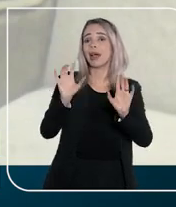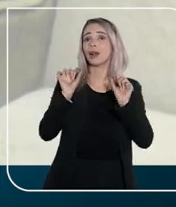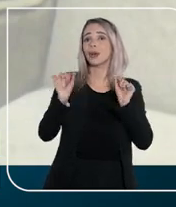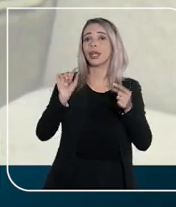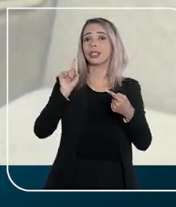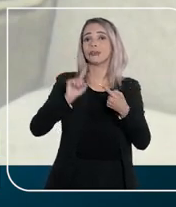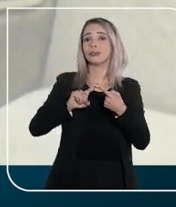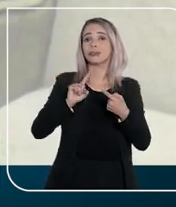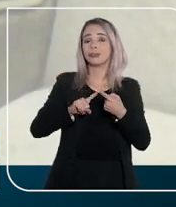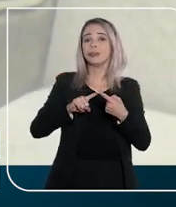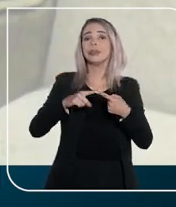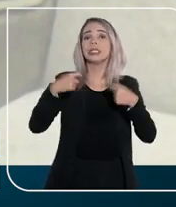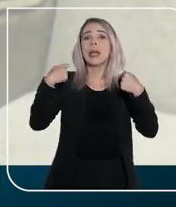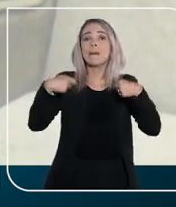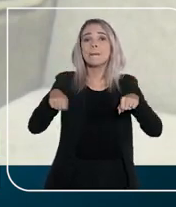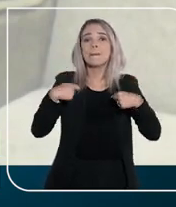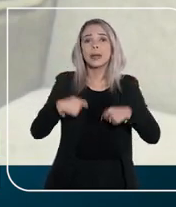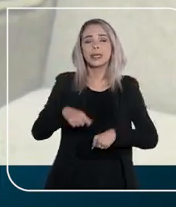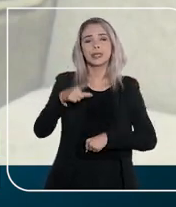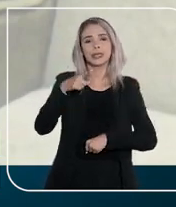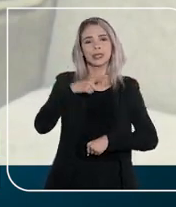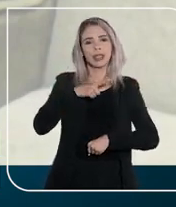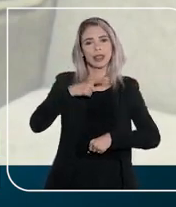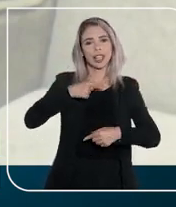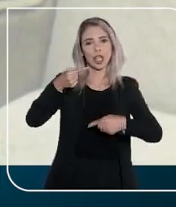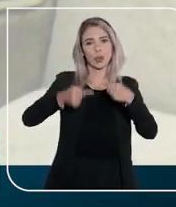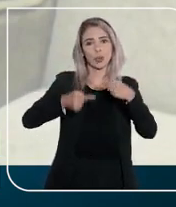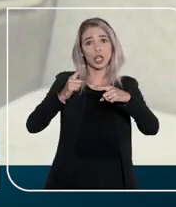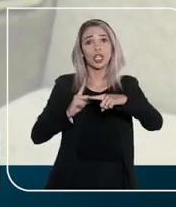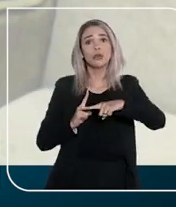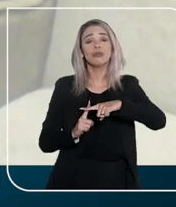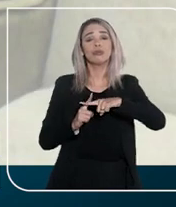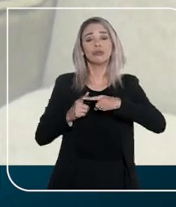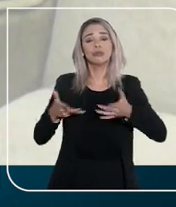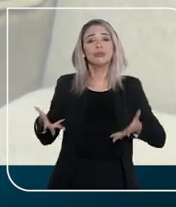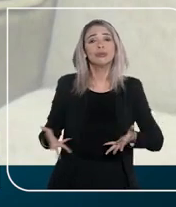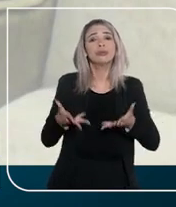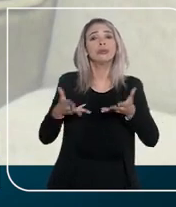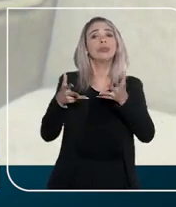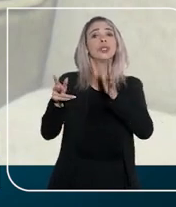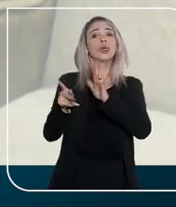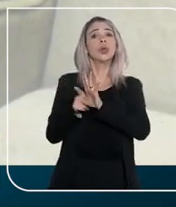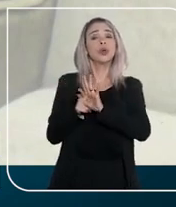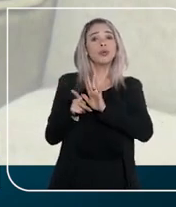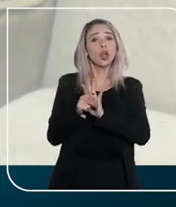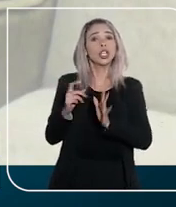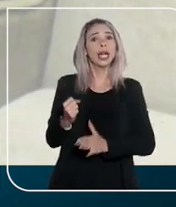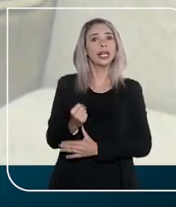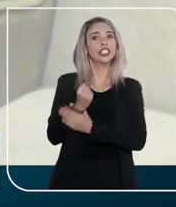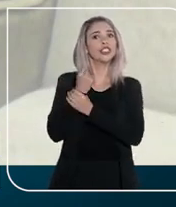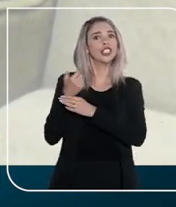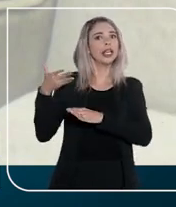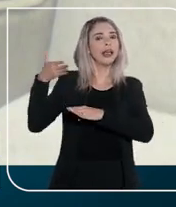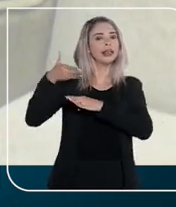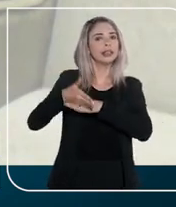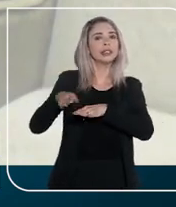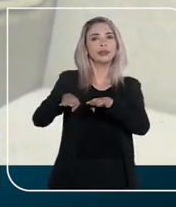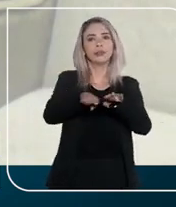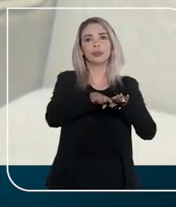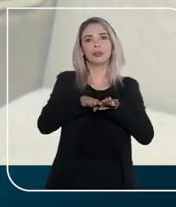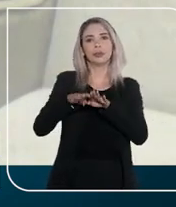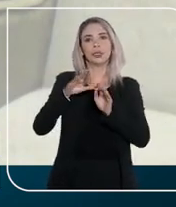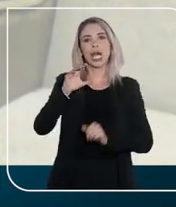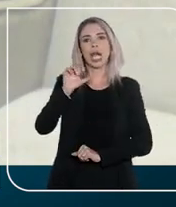a necessidade, sim, da implantação de políticas afirmativas, de ações afirmativas para garantir o acesso igualitário aos